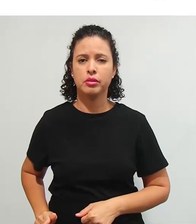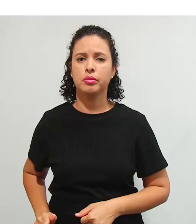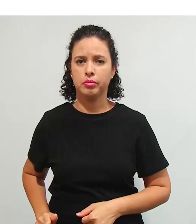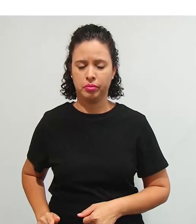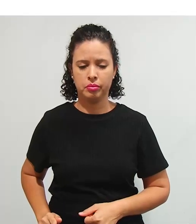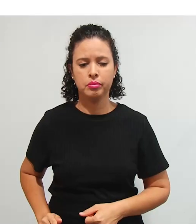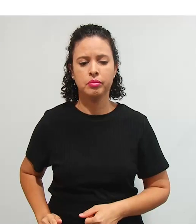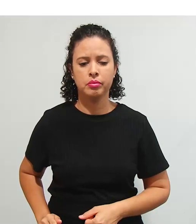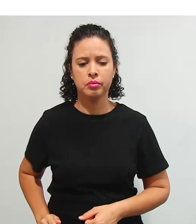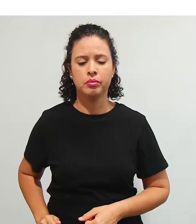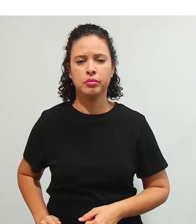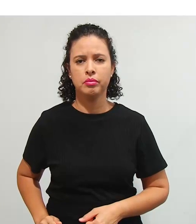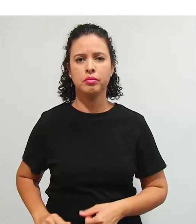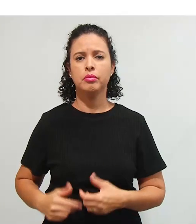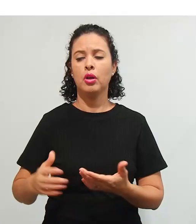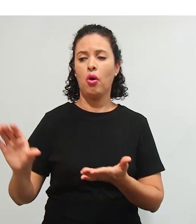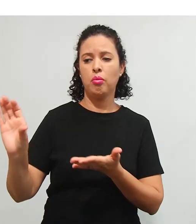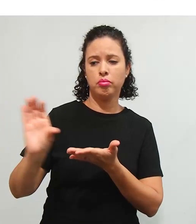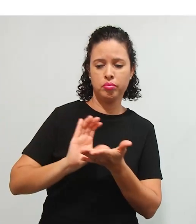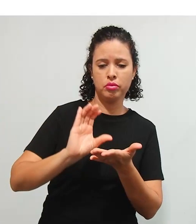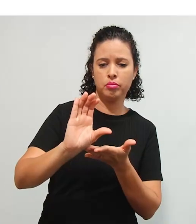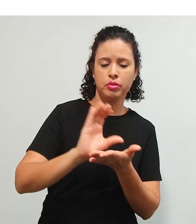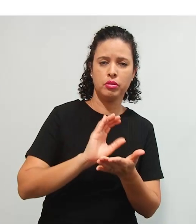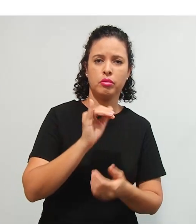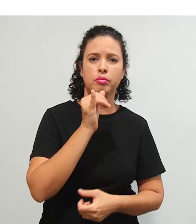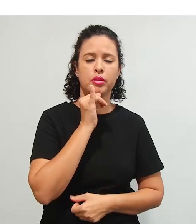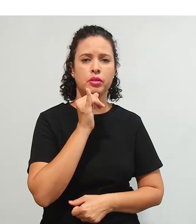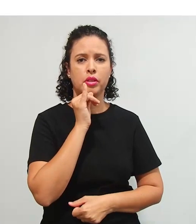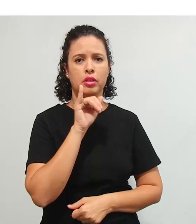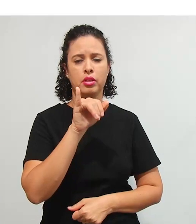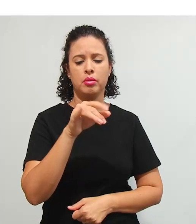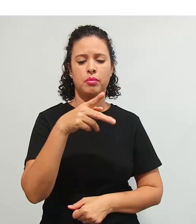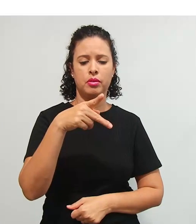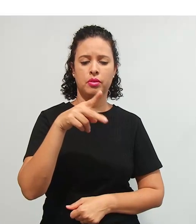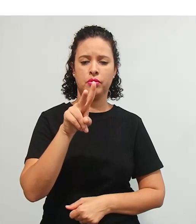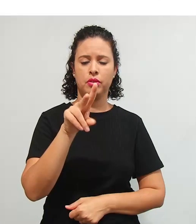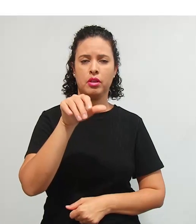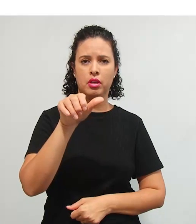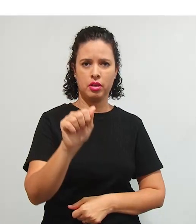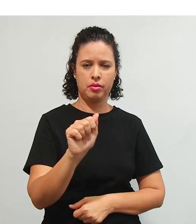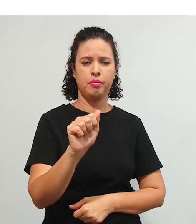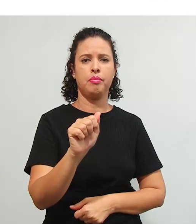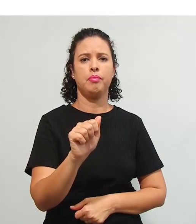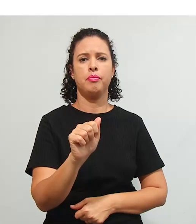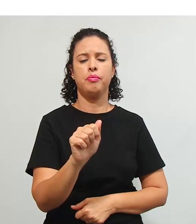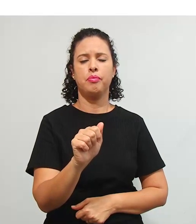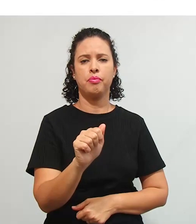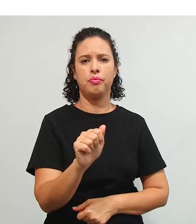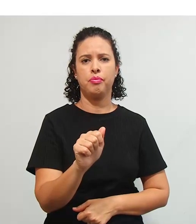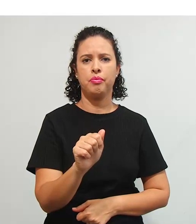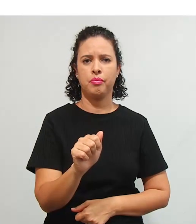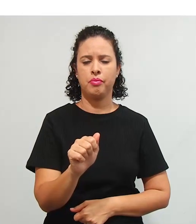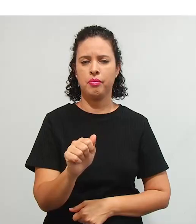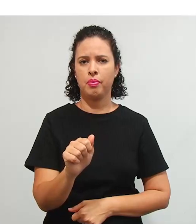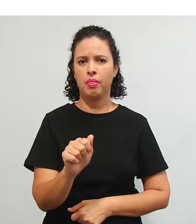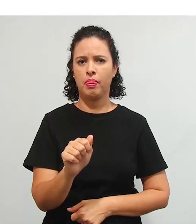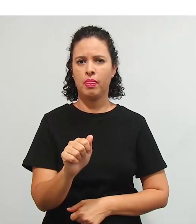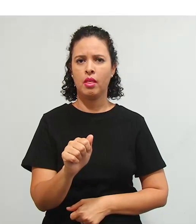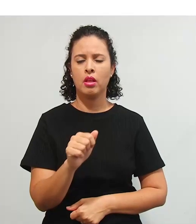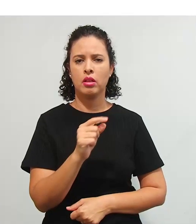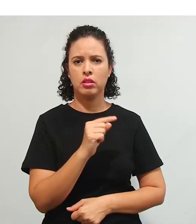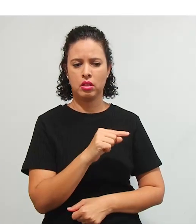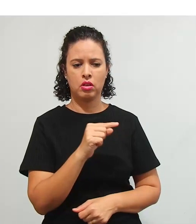pela etapa do lançamento? Exemplo, IPVA. Então, IPVA, lá na hora